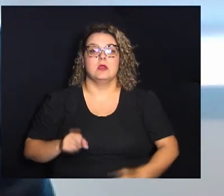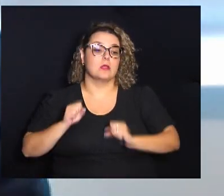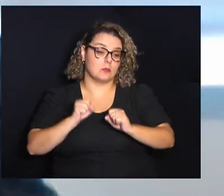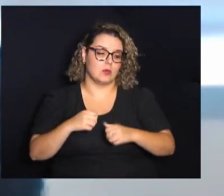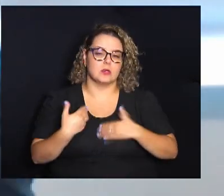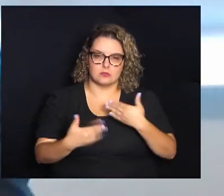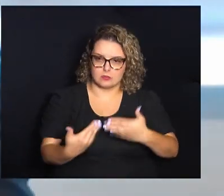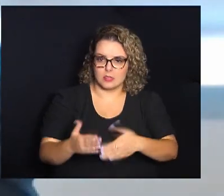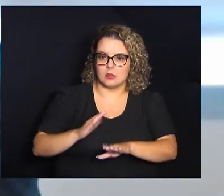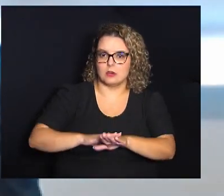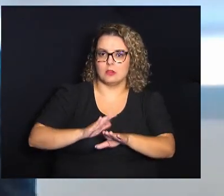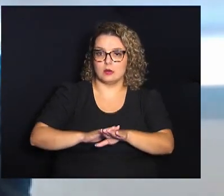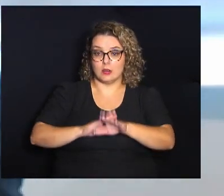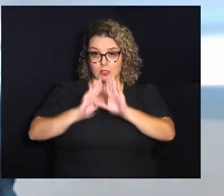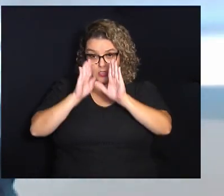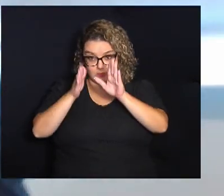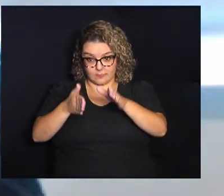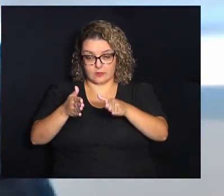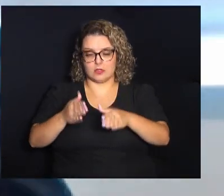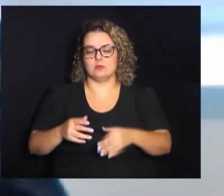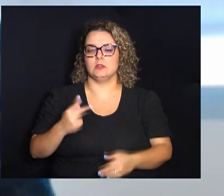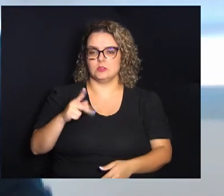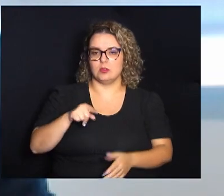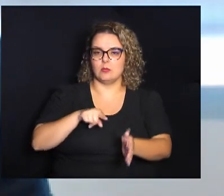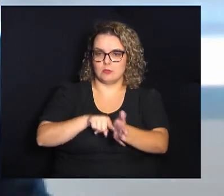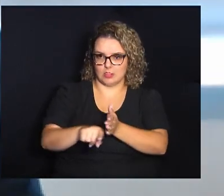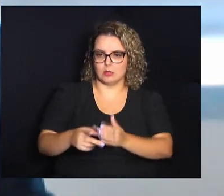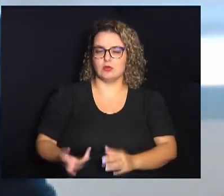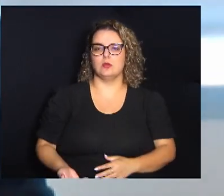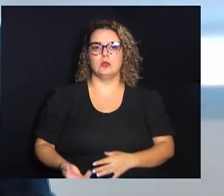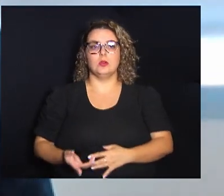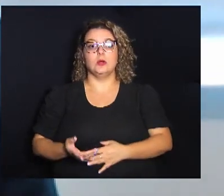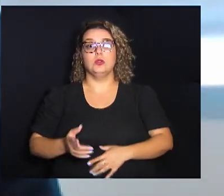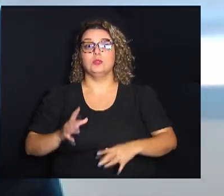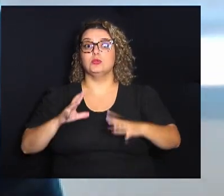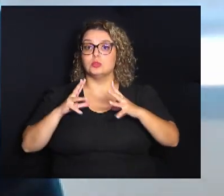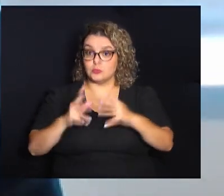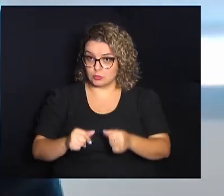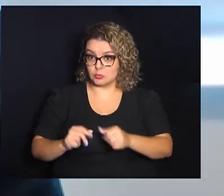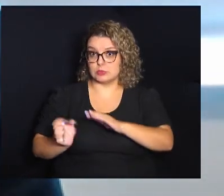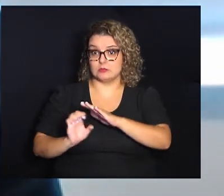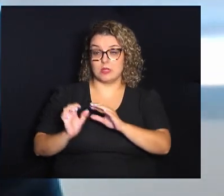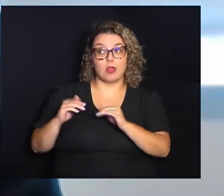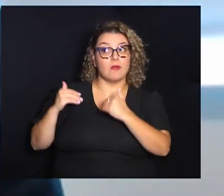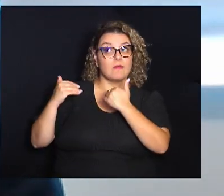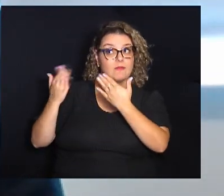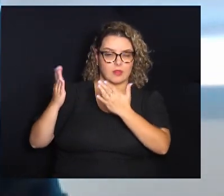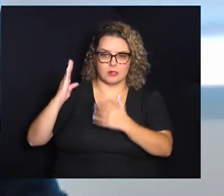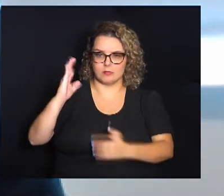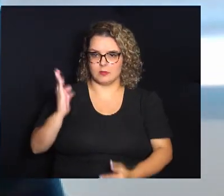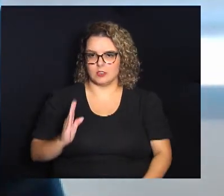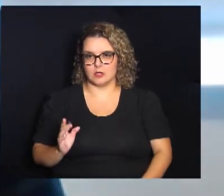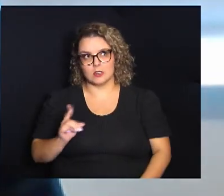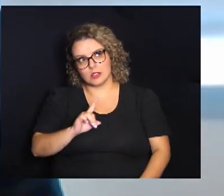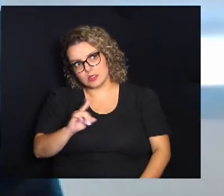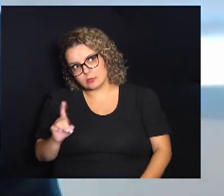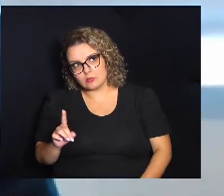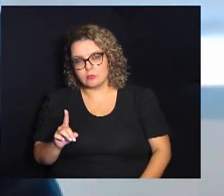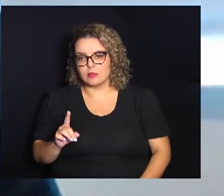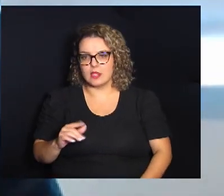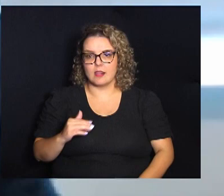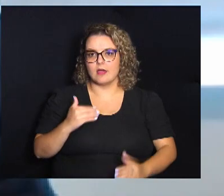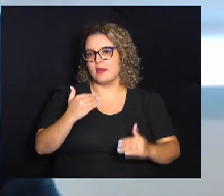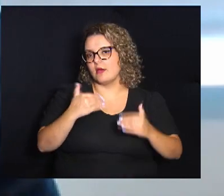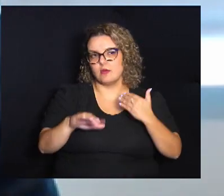para a sua pergunta, hoje, atualmente, todas essas empresas estão no exterior. E aí não é ilegal o usuário praticar